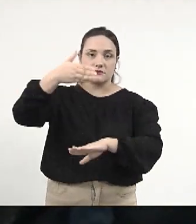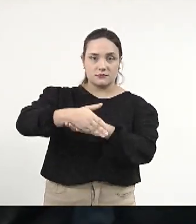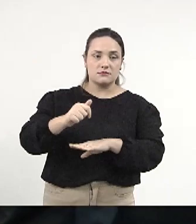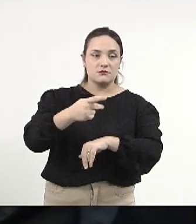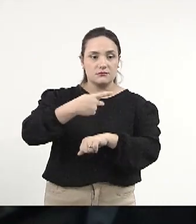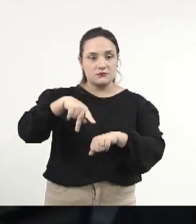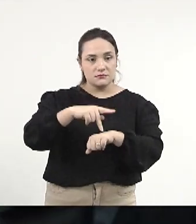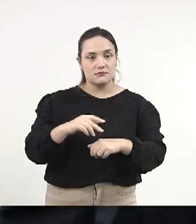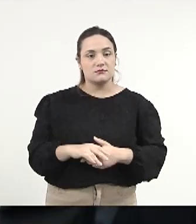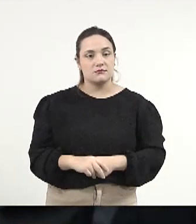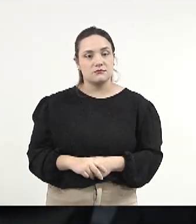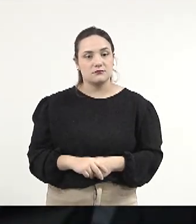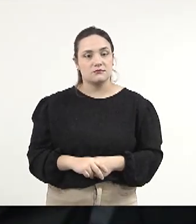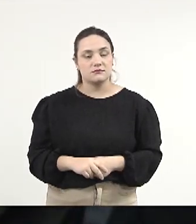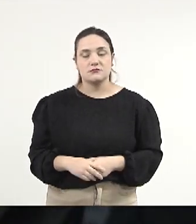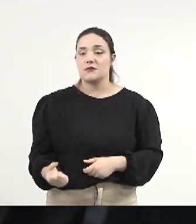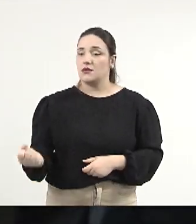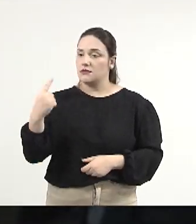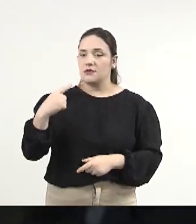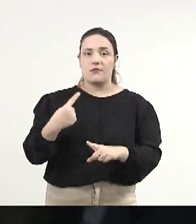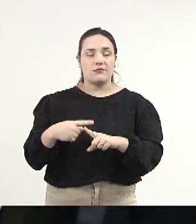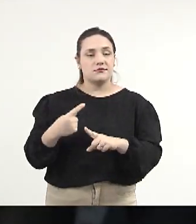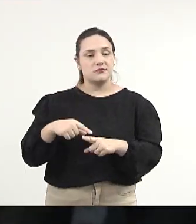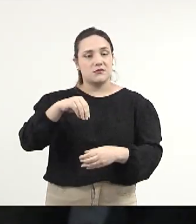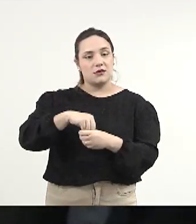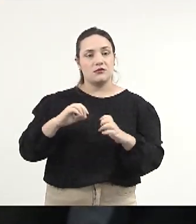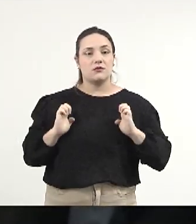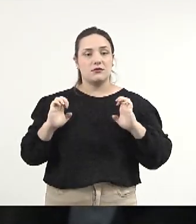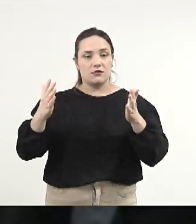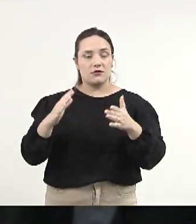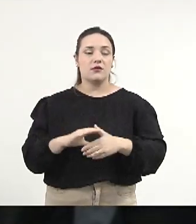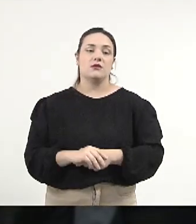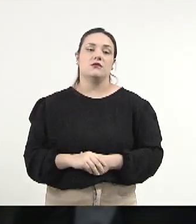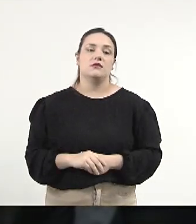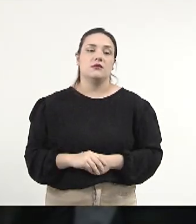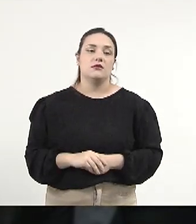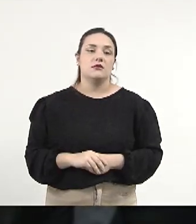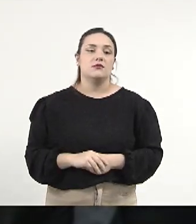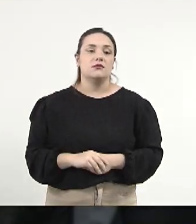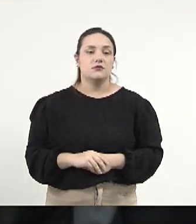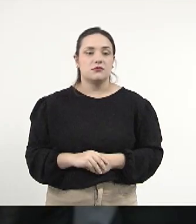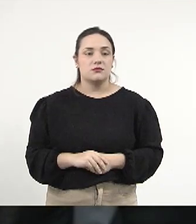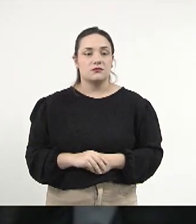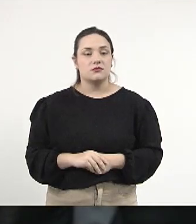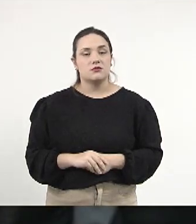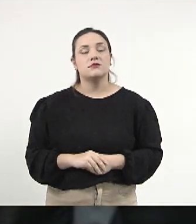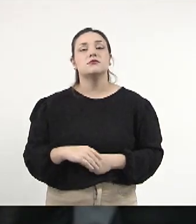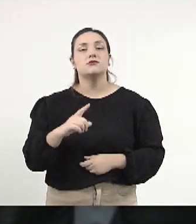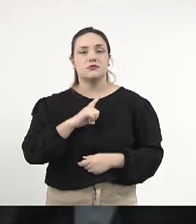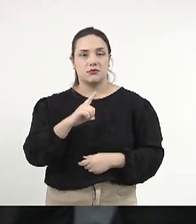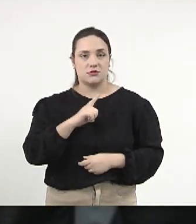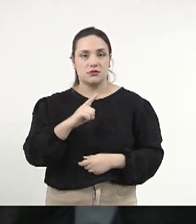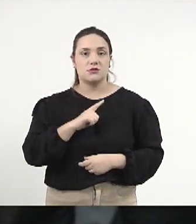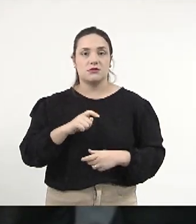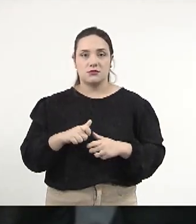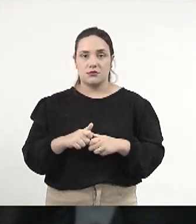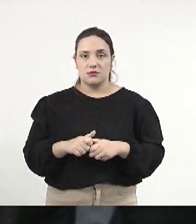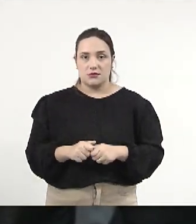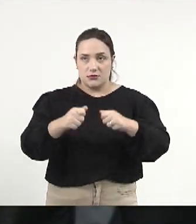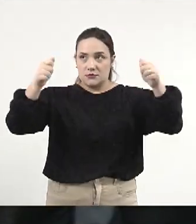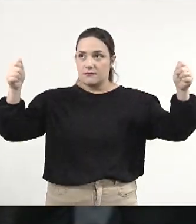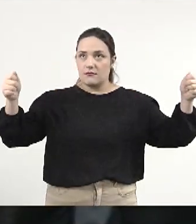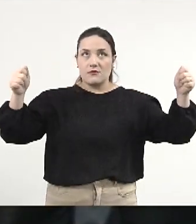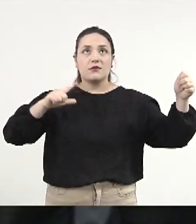E estranheza que, dentro do evento, as mães atípicas levantam uma faixa. E uma faixa, nossa equipe